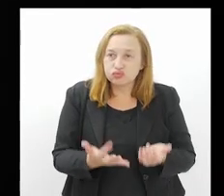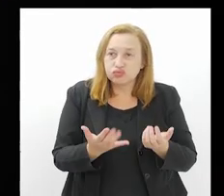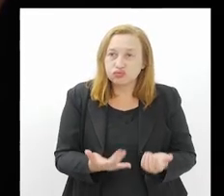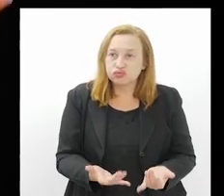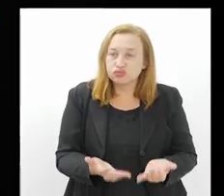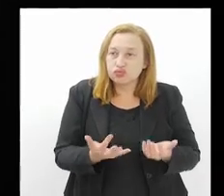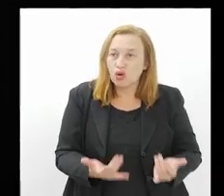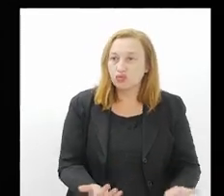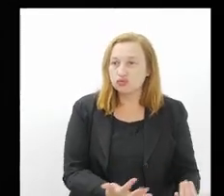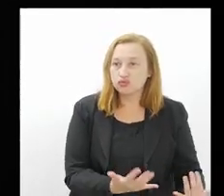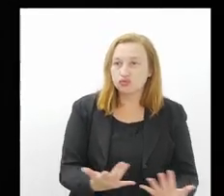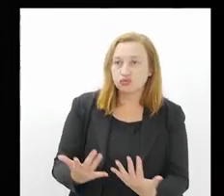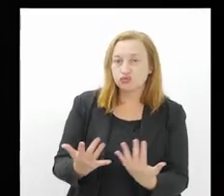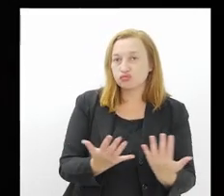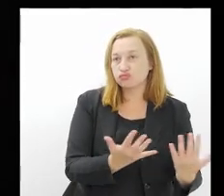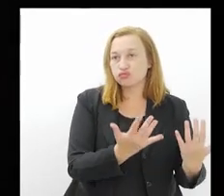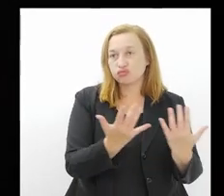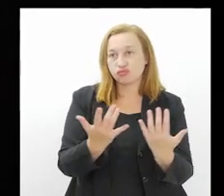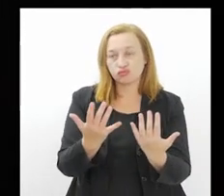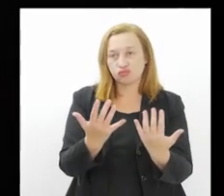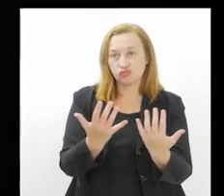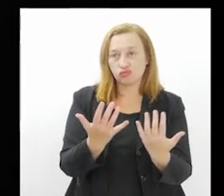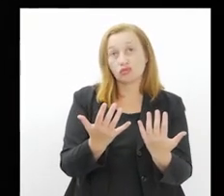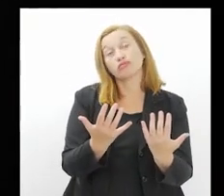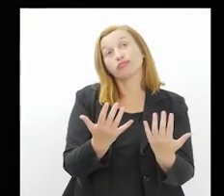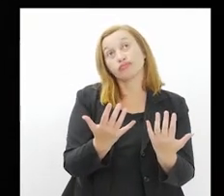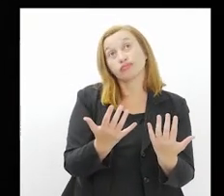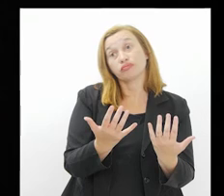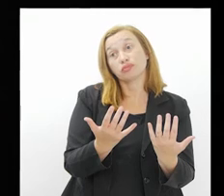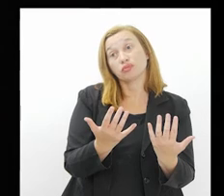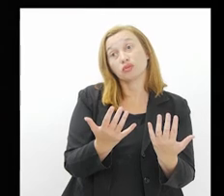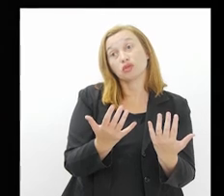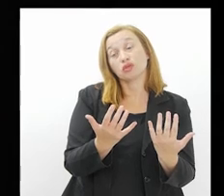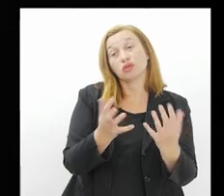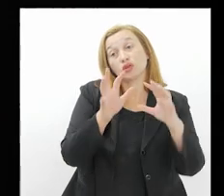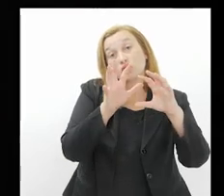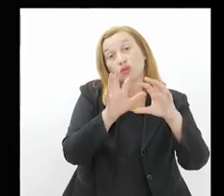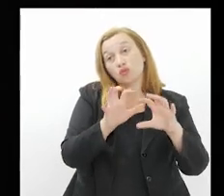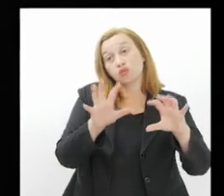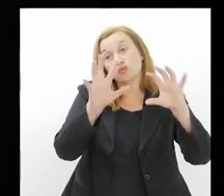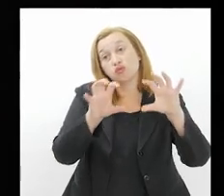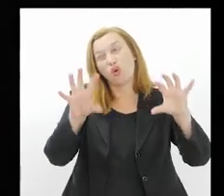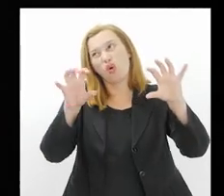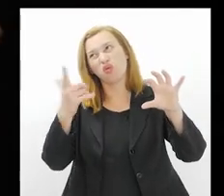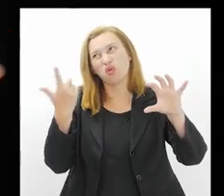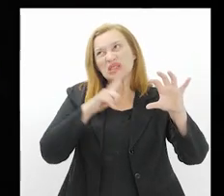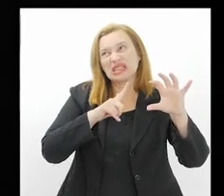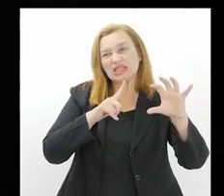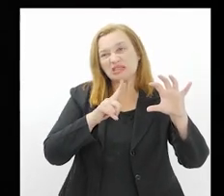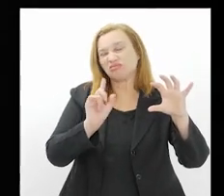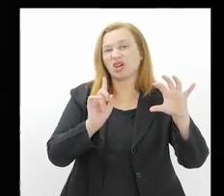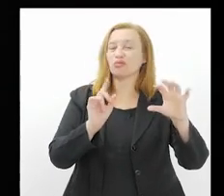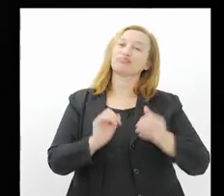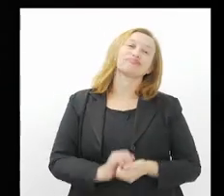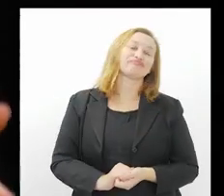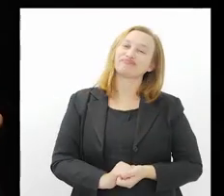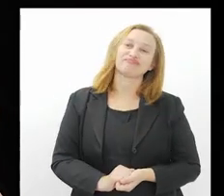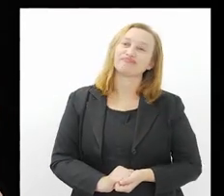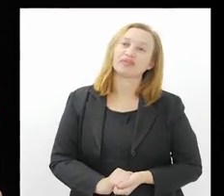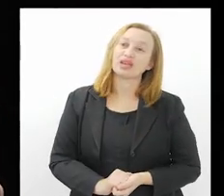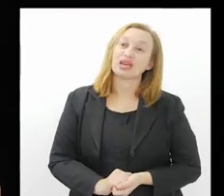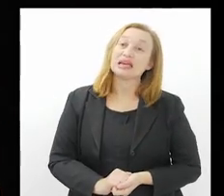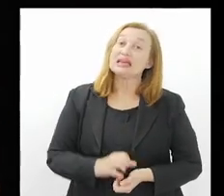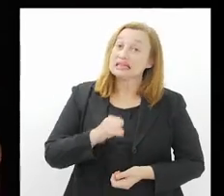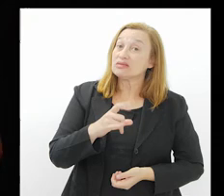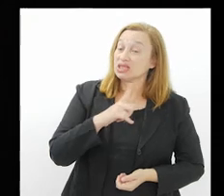muita partícula de fumaça na atmosfera, então eu vou favorecer a formação de nuvem, certo? Porque eu tenho muita partícula, vou formar muitas